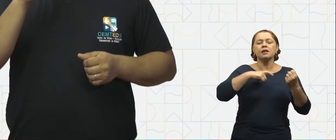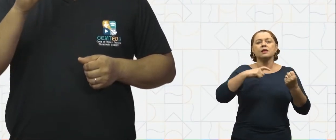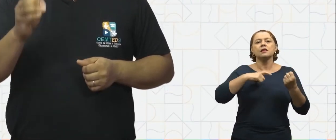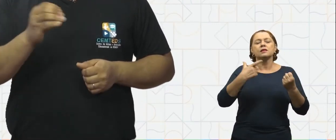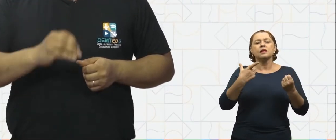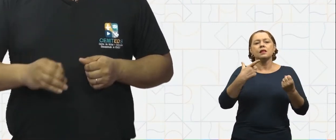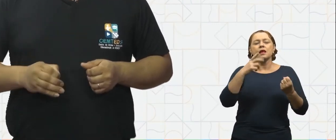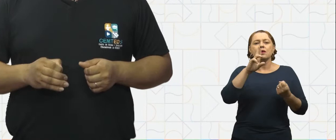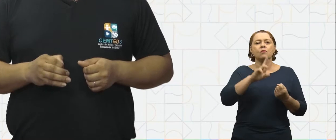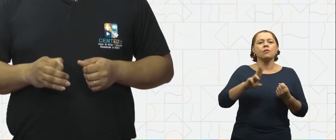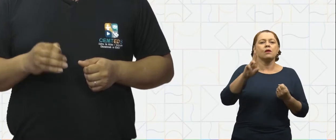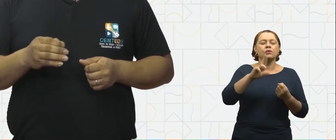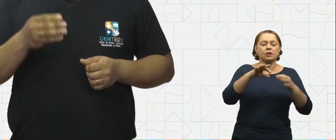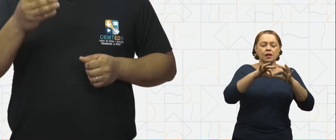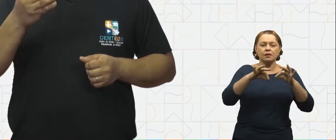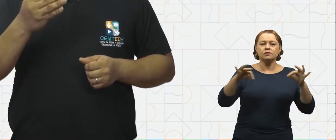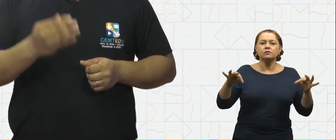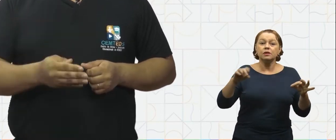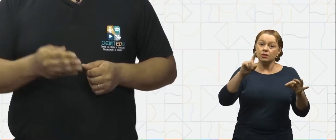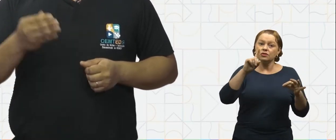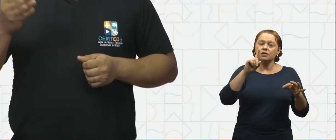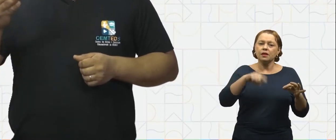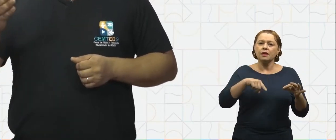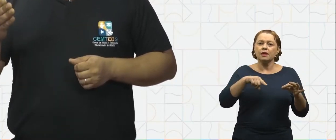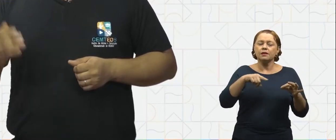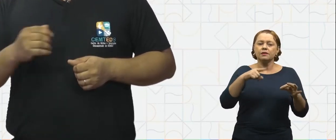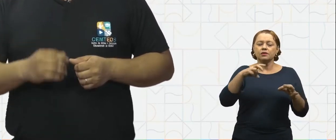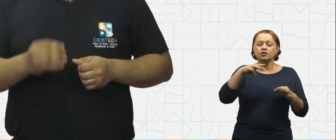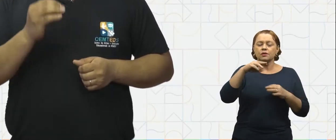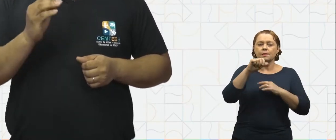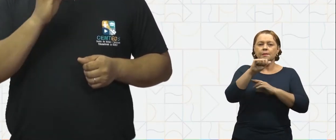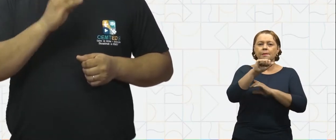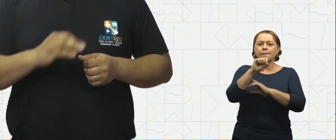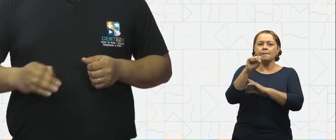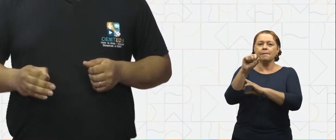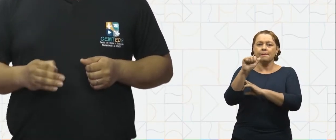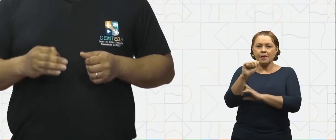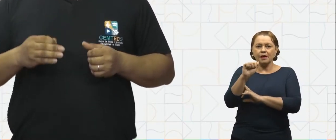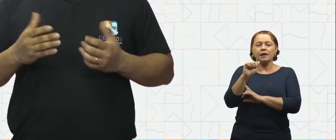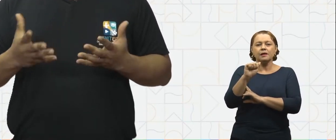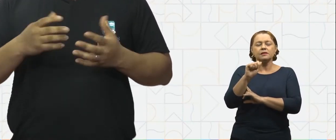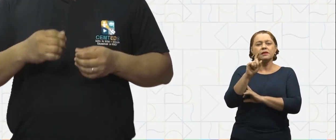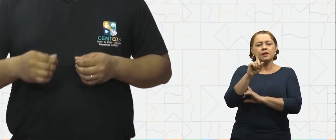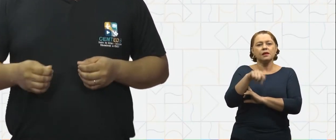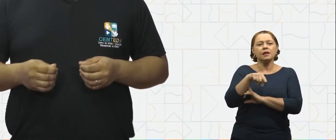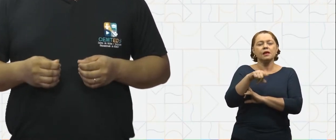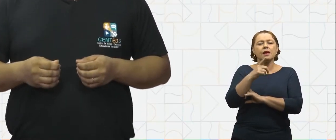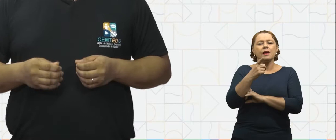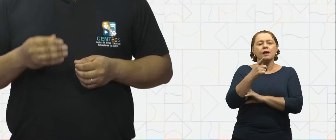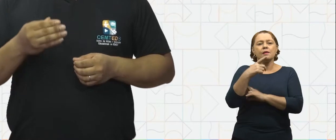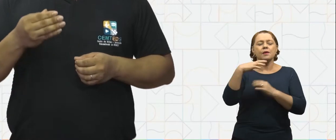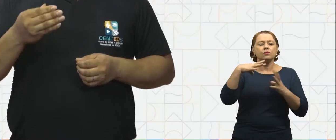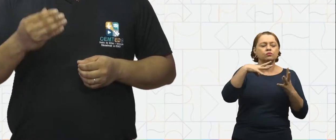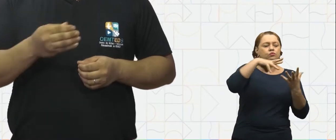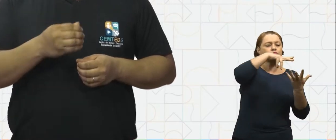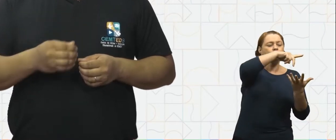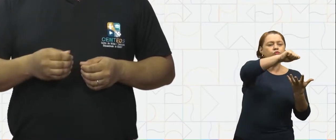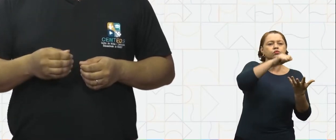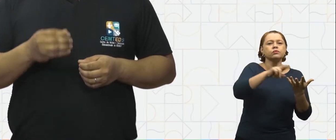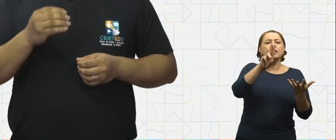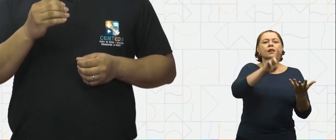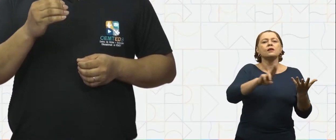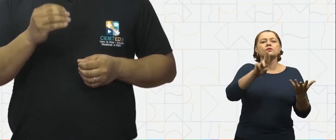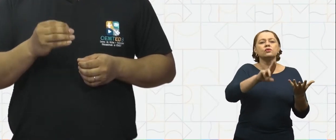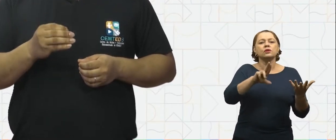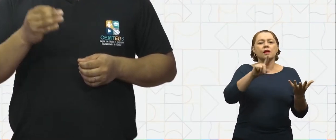sistema de medida conhecido como medida de massa, definida pelo Sistema Internacional de